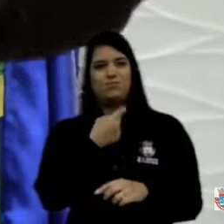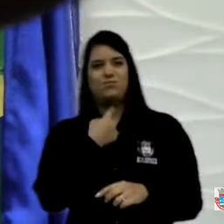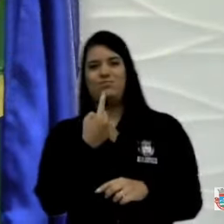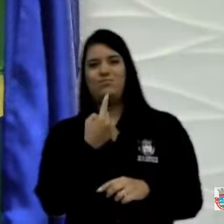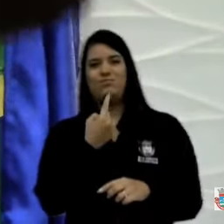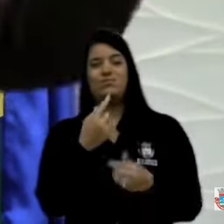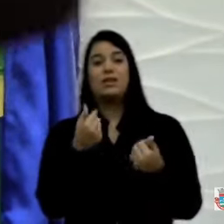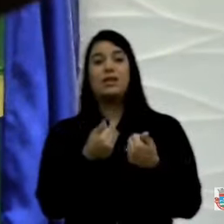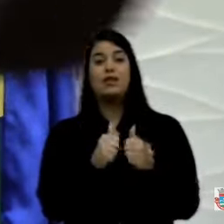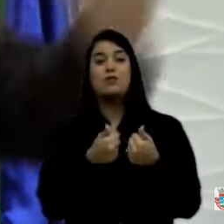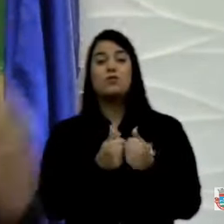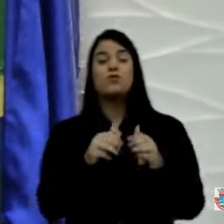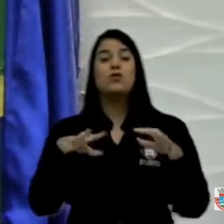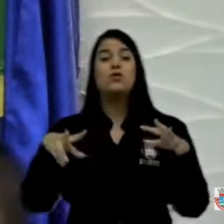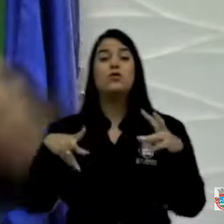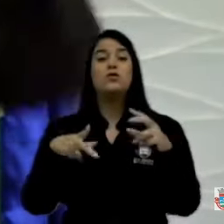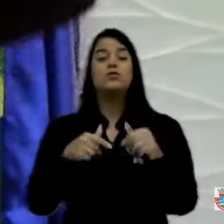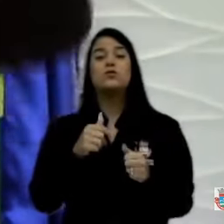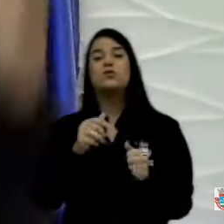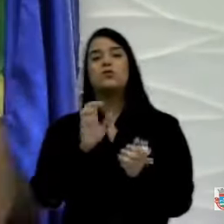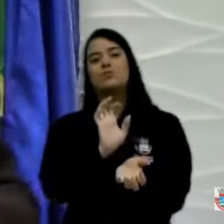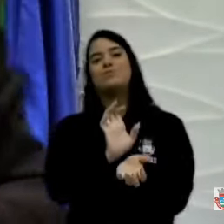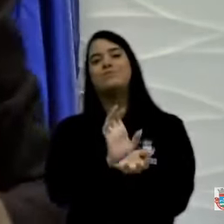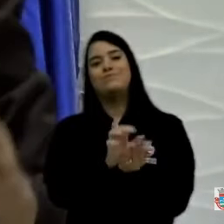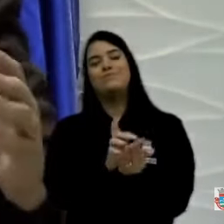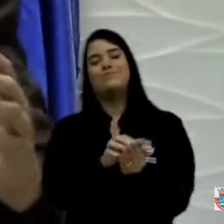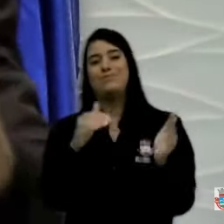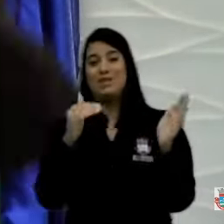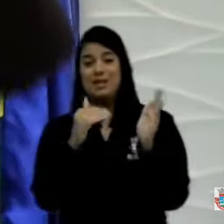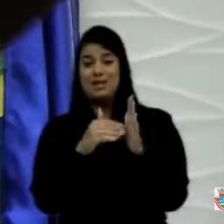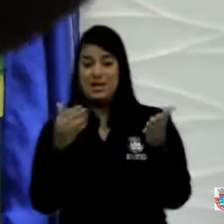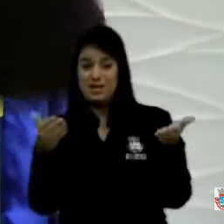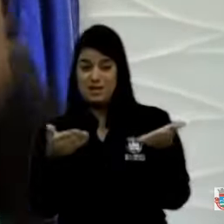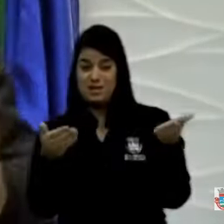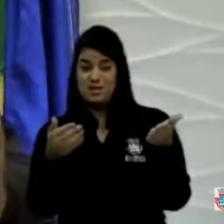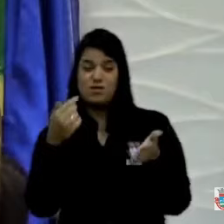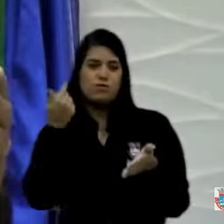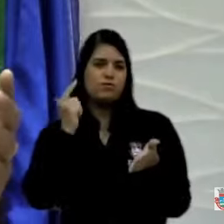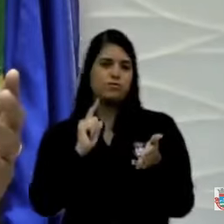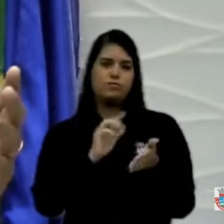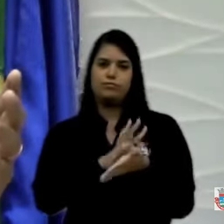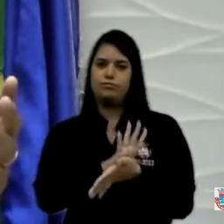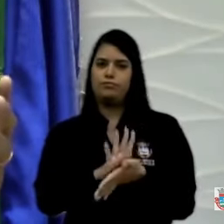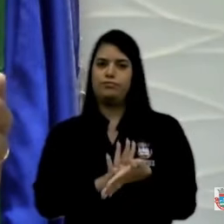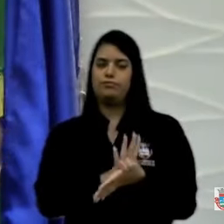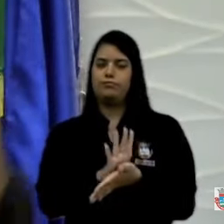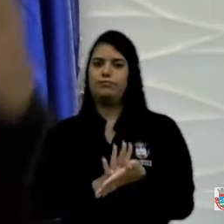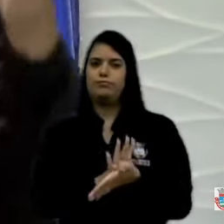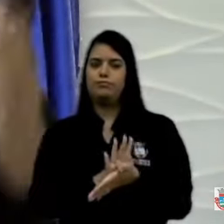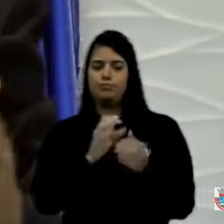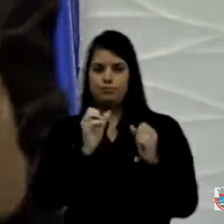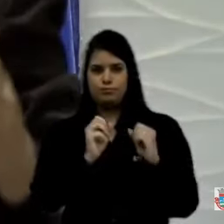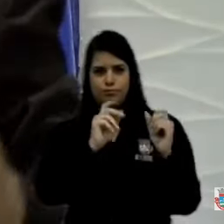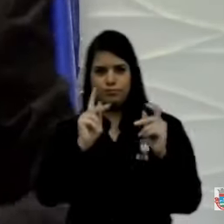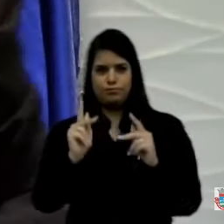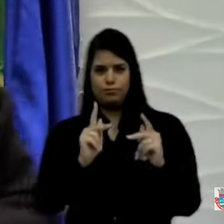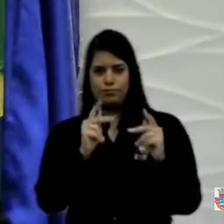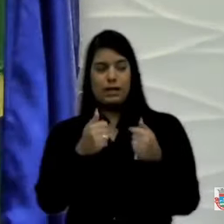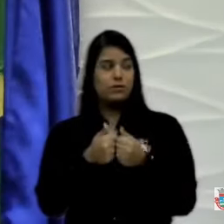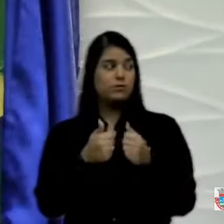ônibus para todo o estado de Pernambuco. Até agora ela não conseguiu ônibus nenhum. certo? Os ônibus que ela